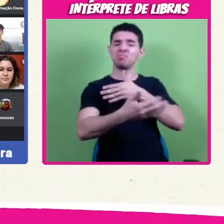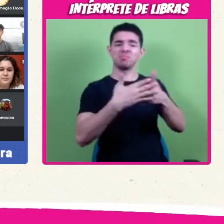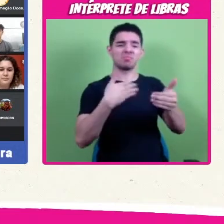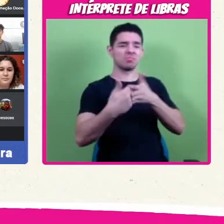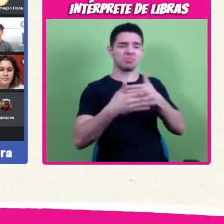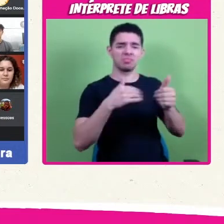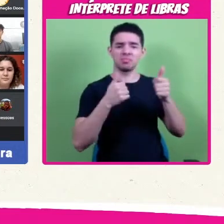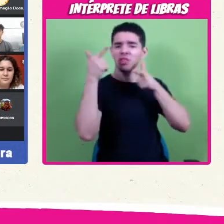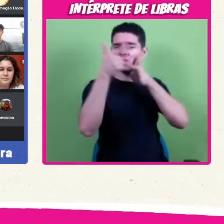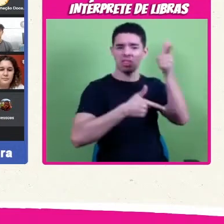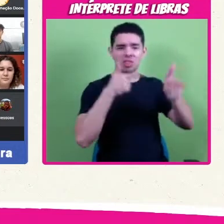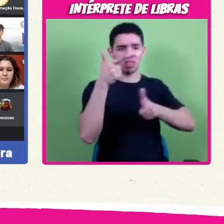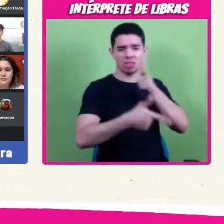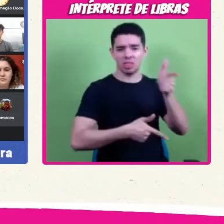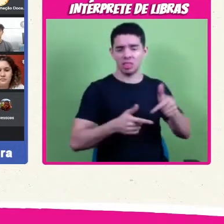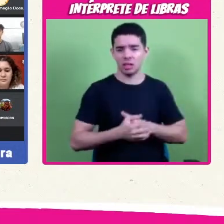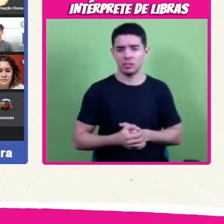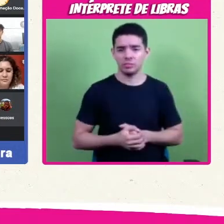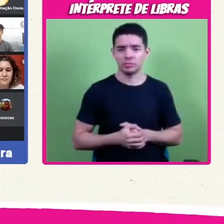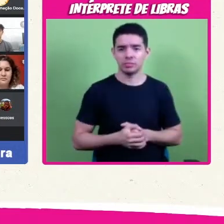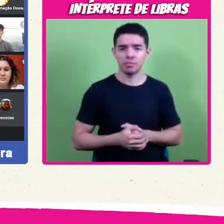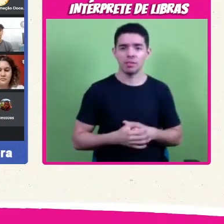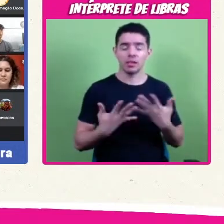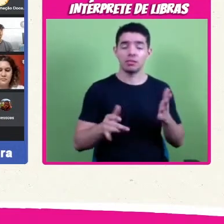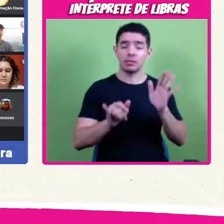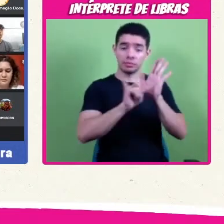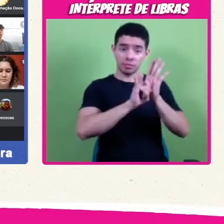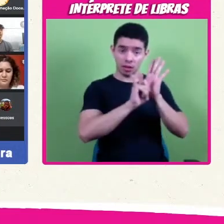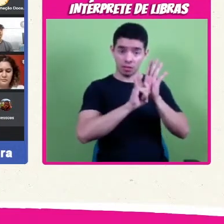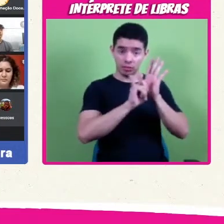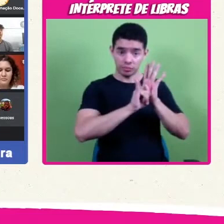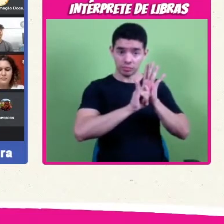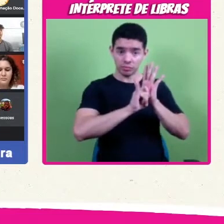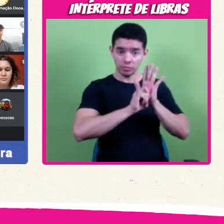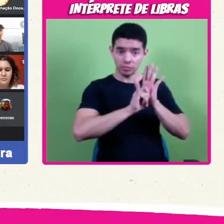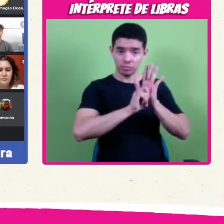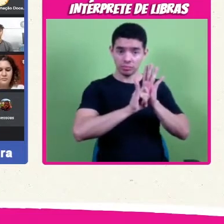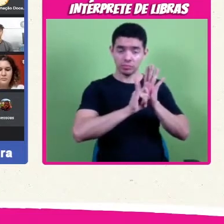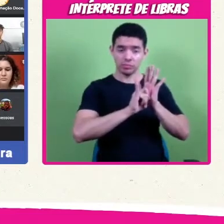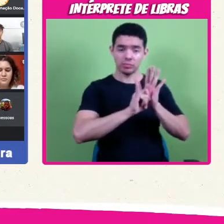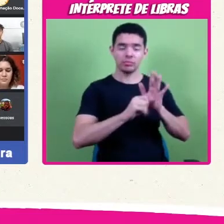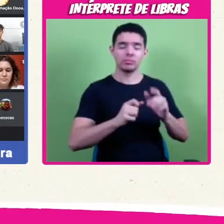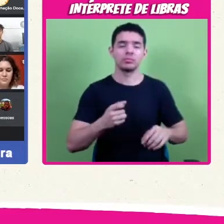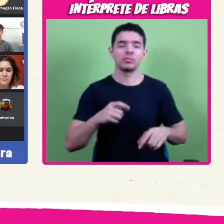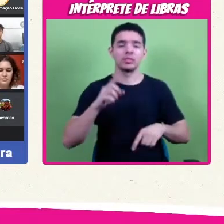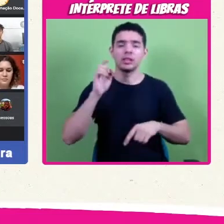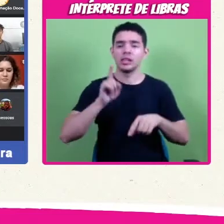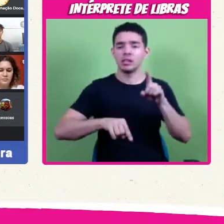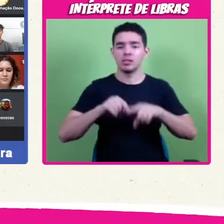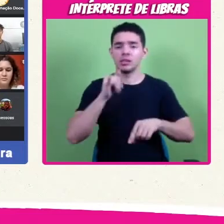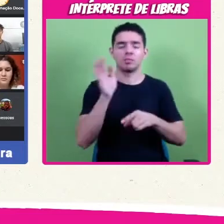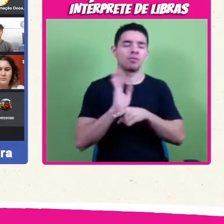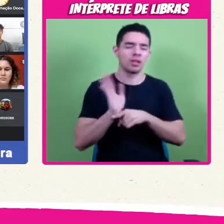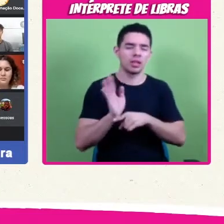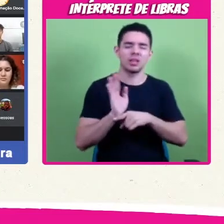Então, pegar essas identidades, pegar esses instrumentos, como o filme, o cinema,